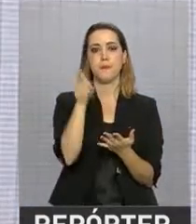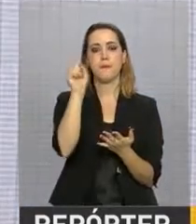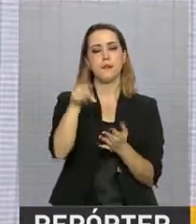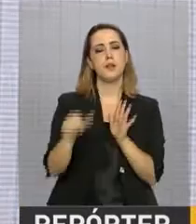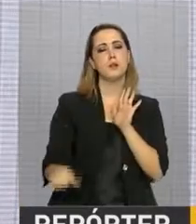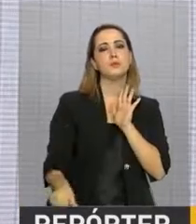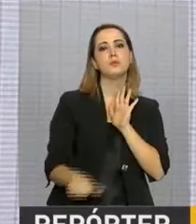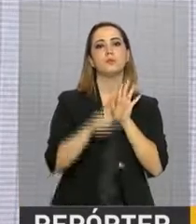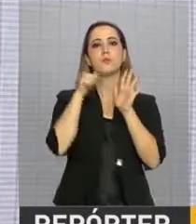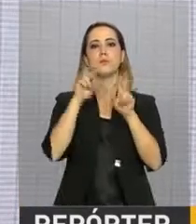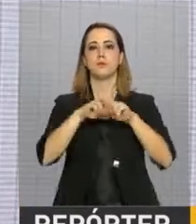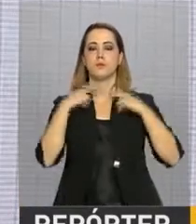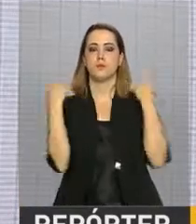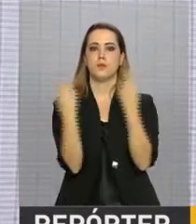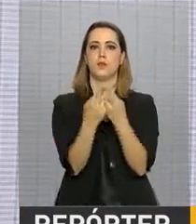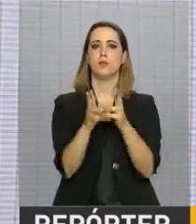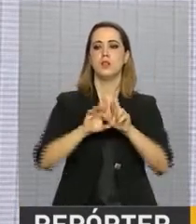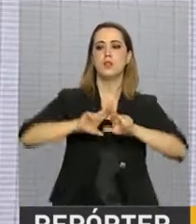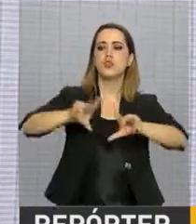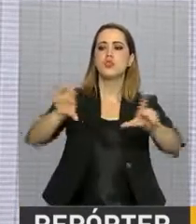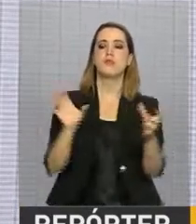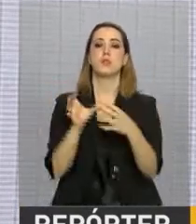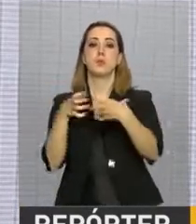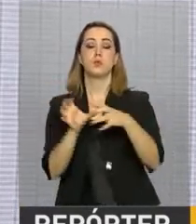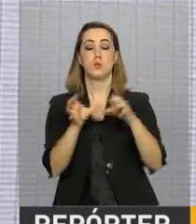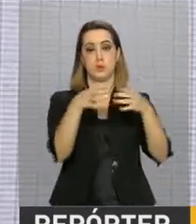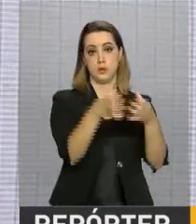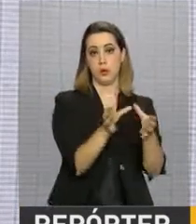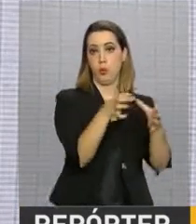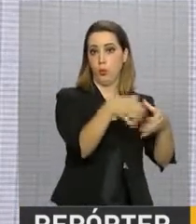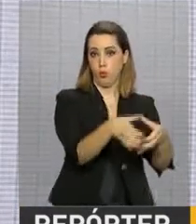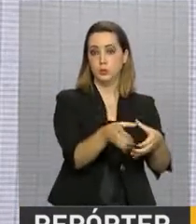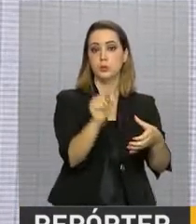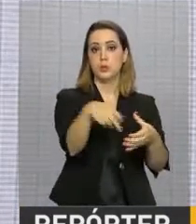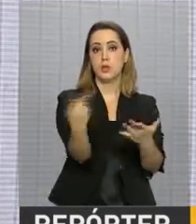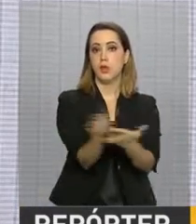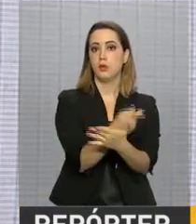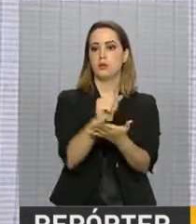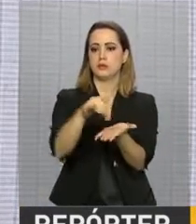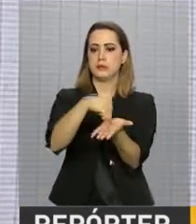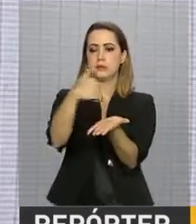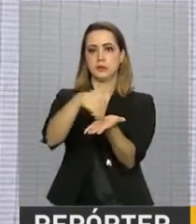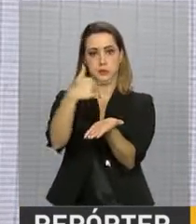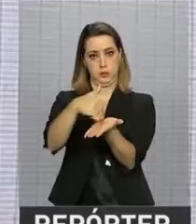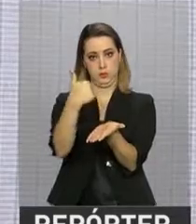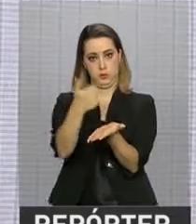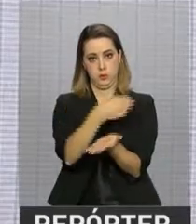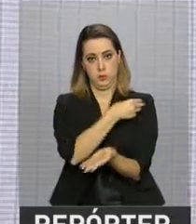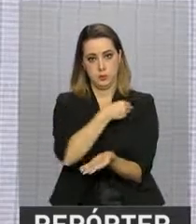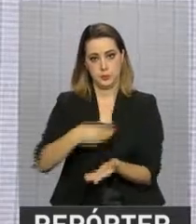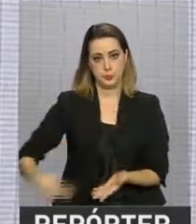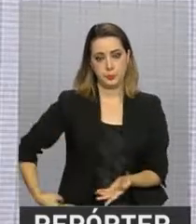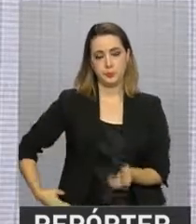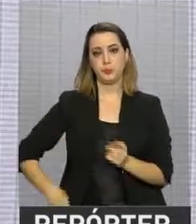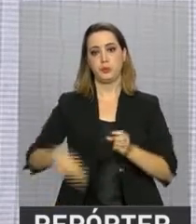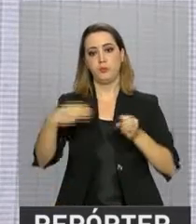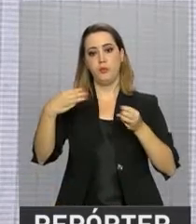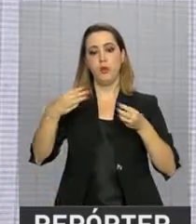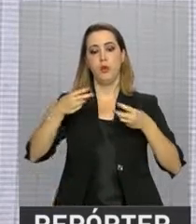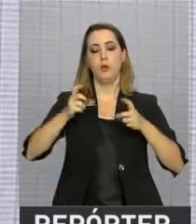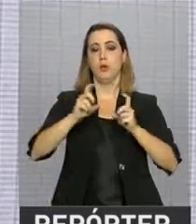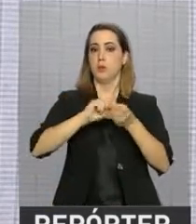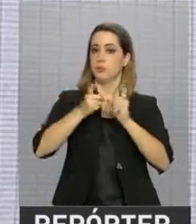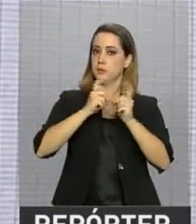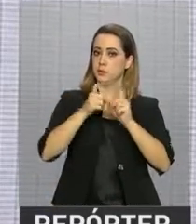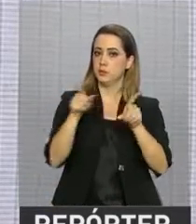é a primeira reunião de uma série de encontros que vão ser realizados entre o secretário executivo do Ministério da Fazenda, Eduardo Guardia, a secretária